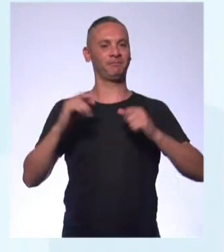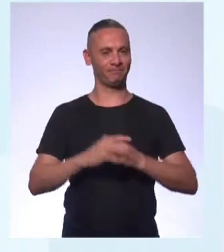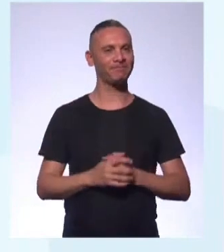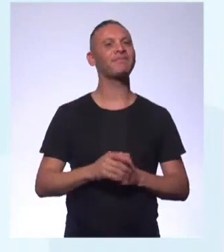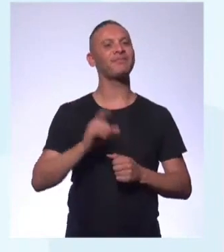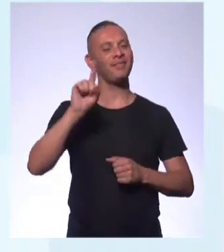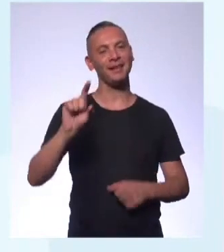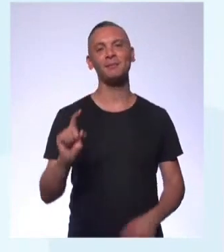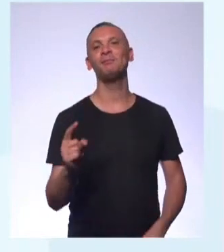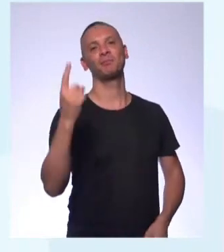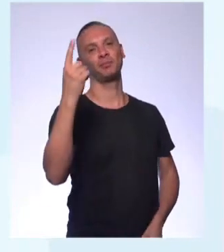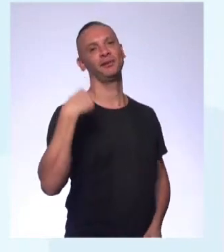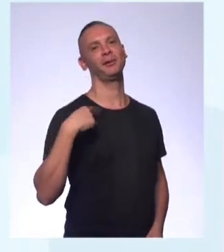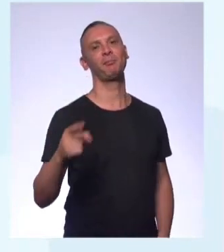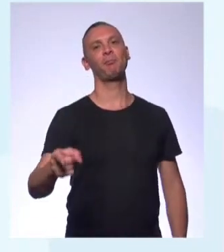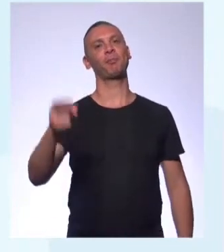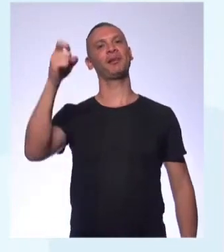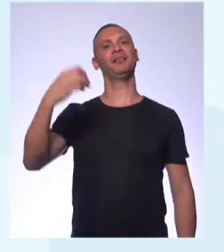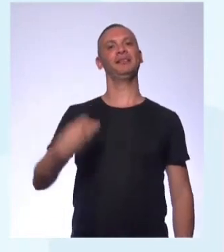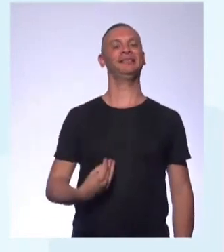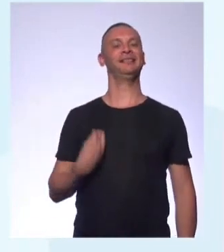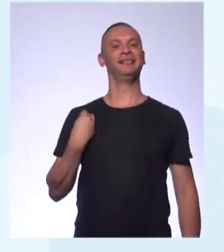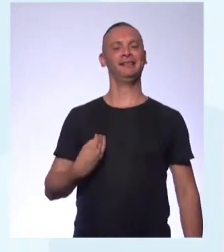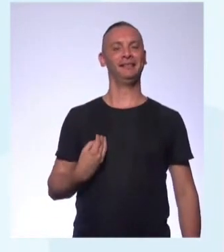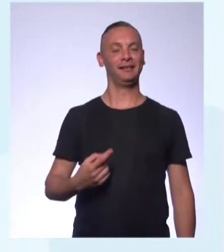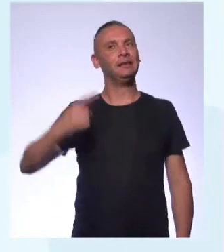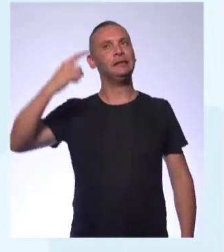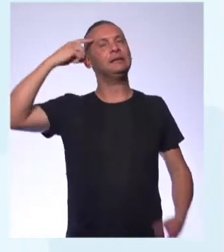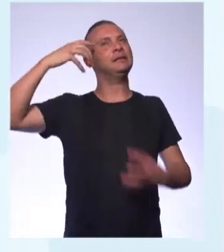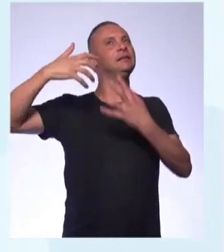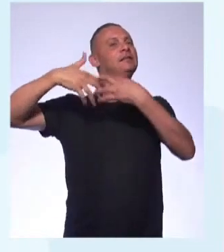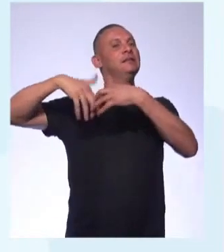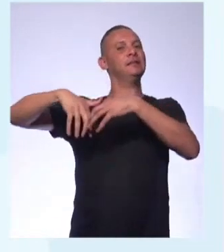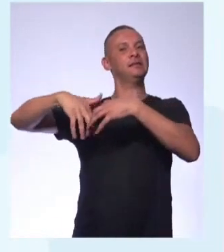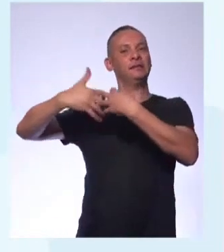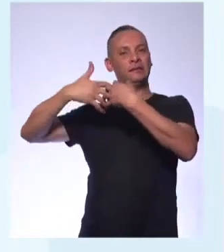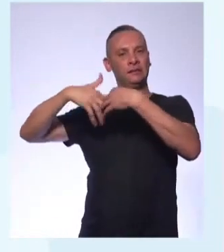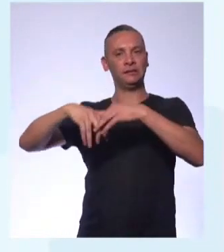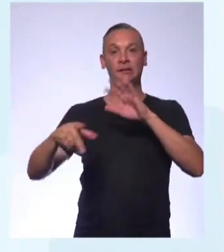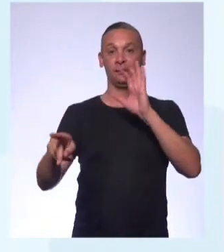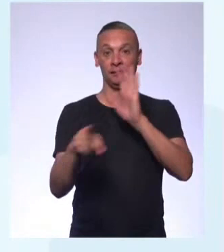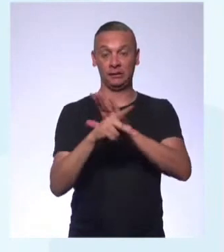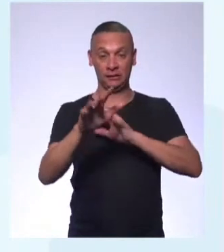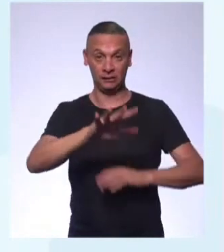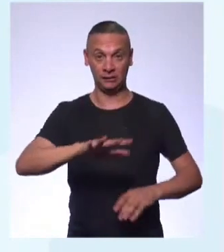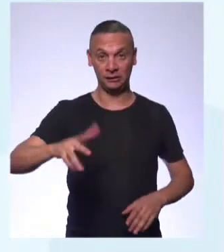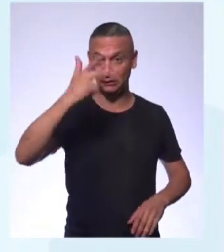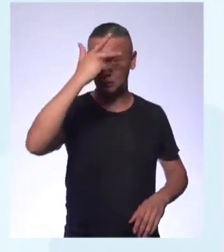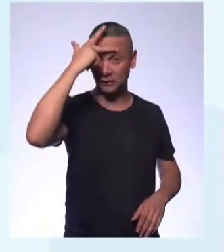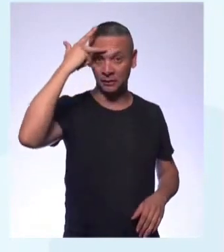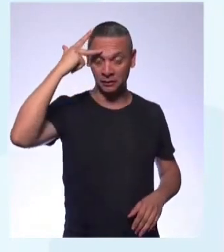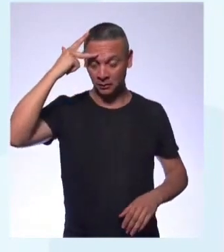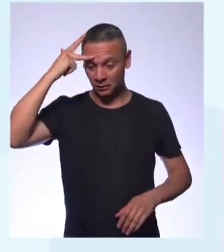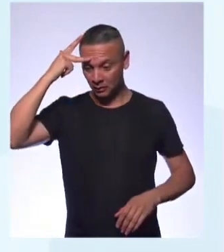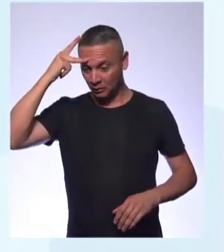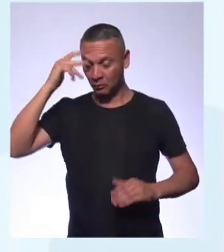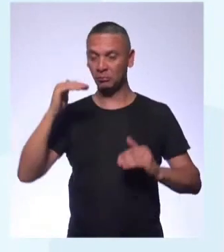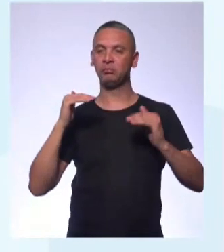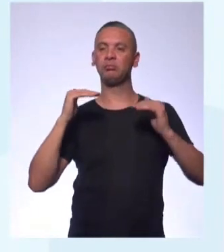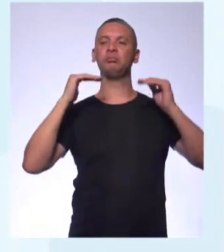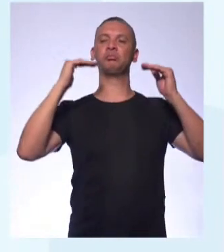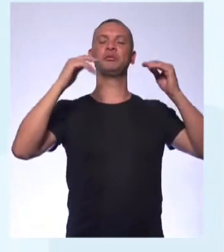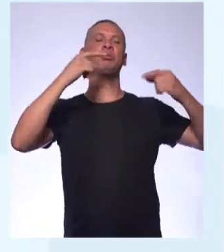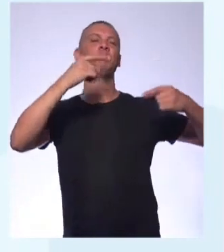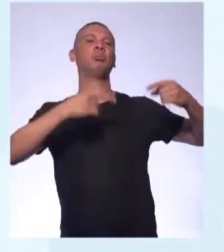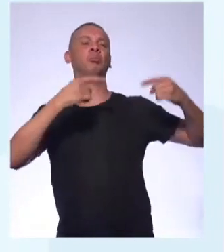o único assassinato que cometi. Penso que não é da natureza daqueles que nos erguem às altas posições